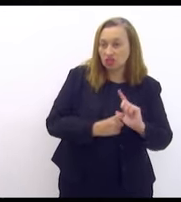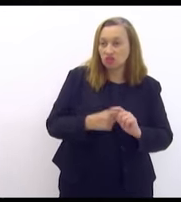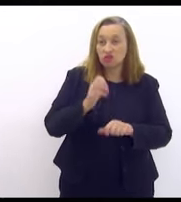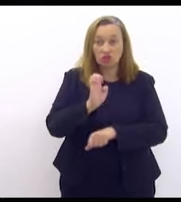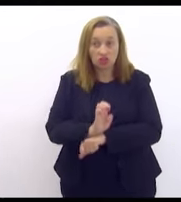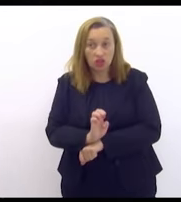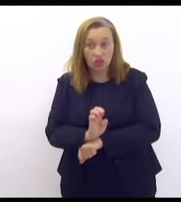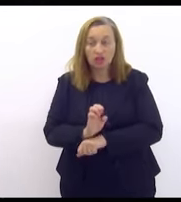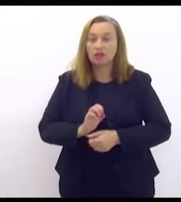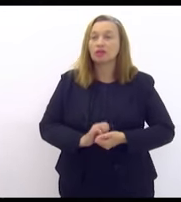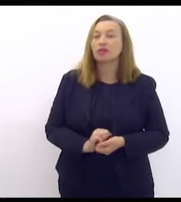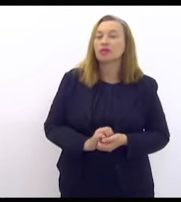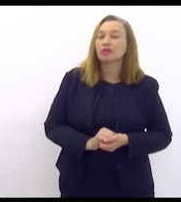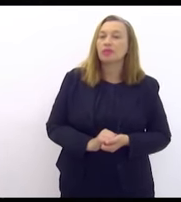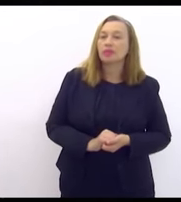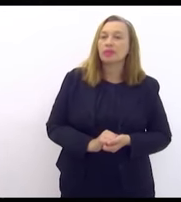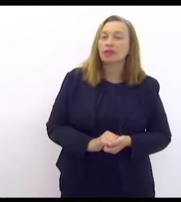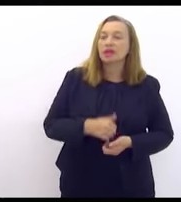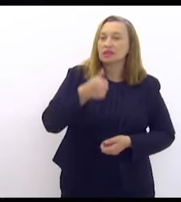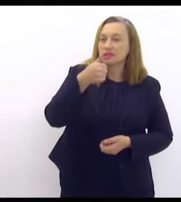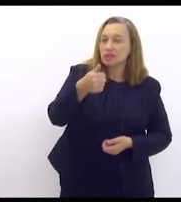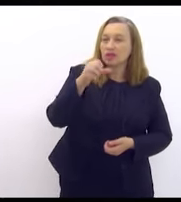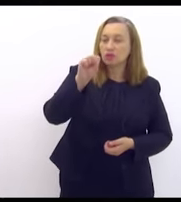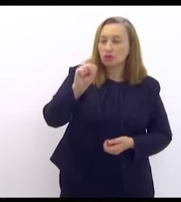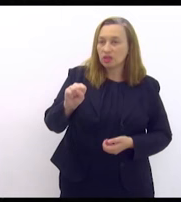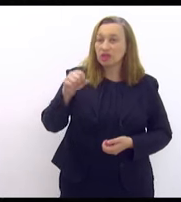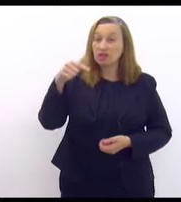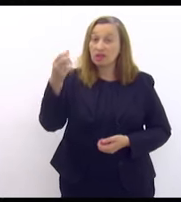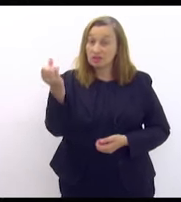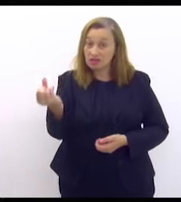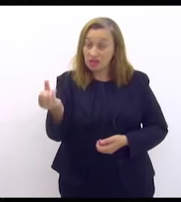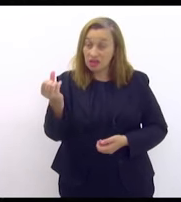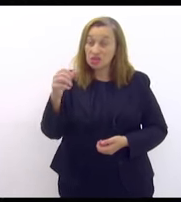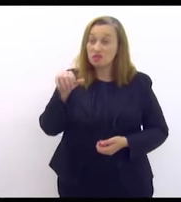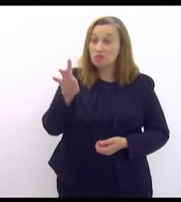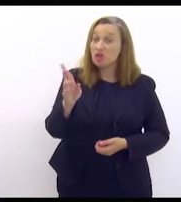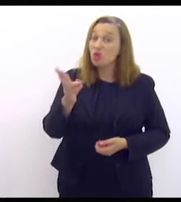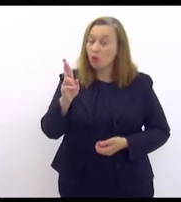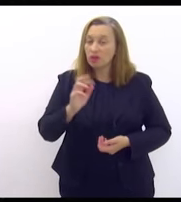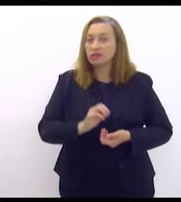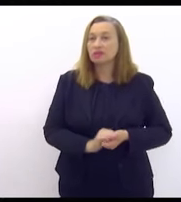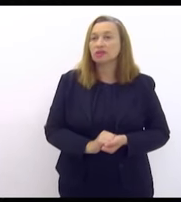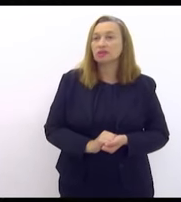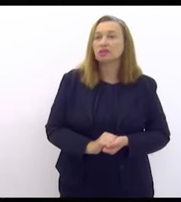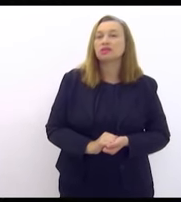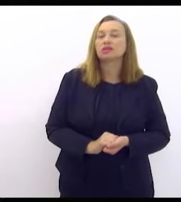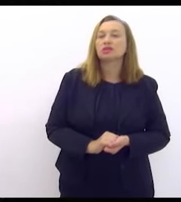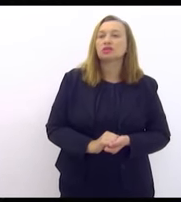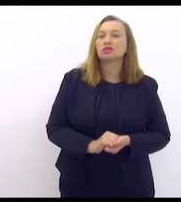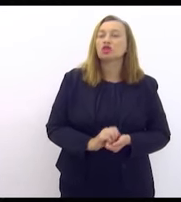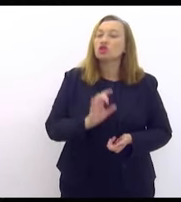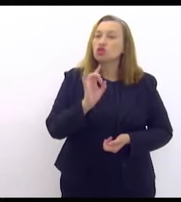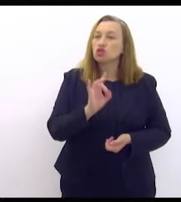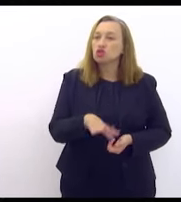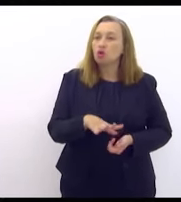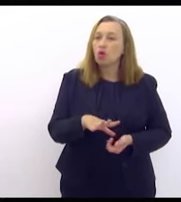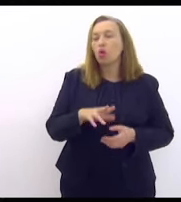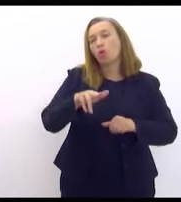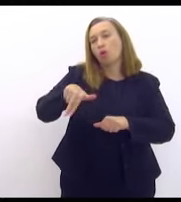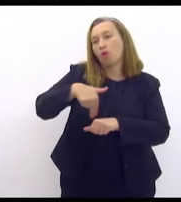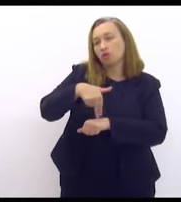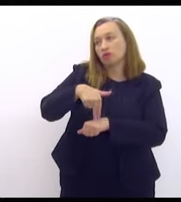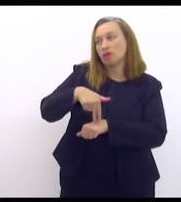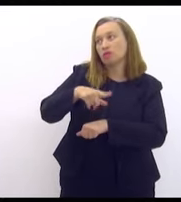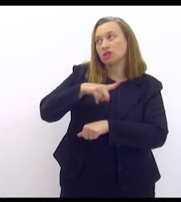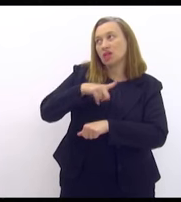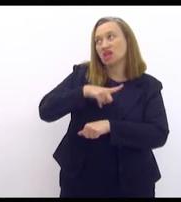estadual consolidada em 186 bilhões, sendo que somente com a União a gente